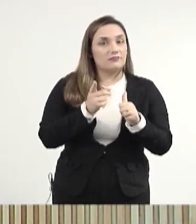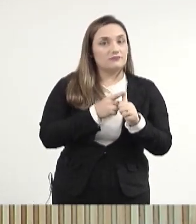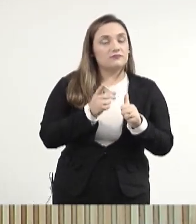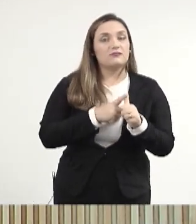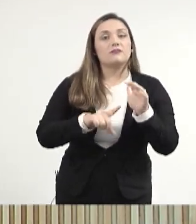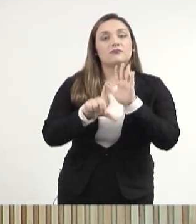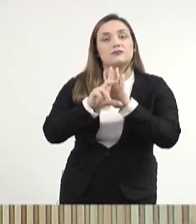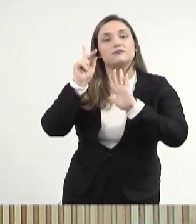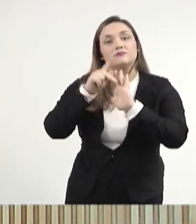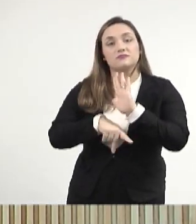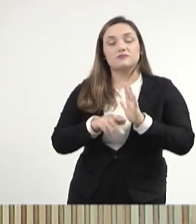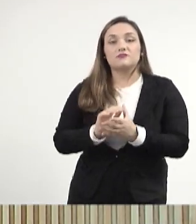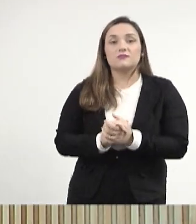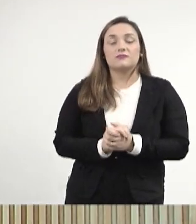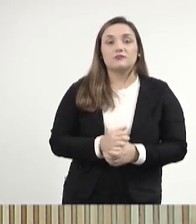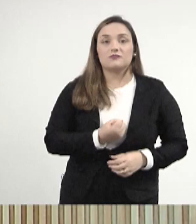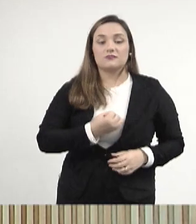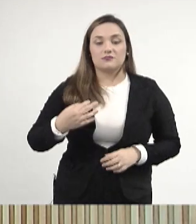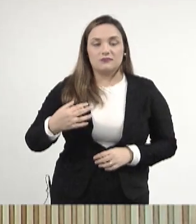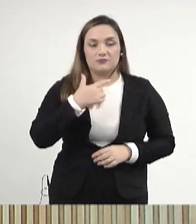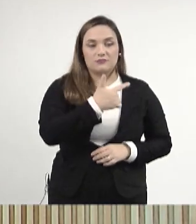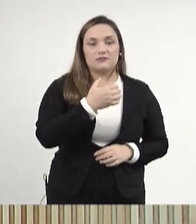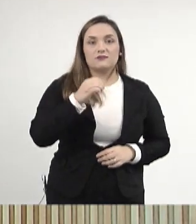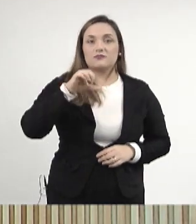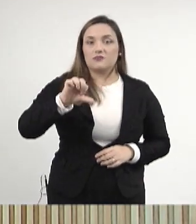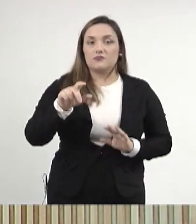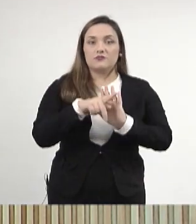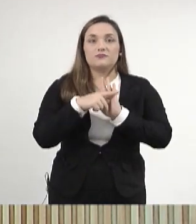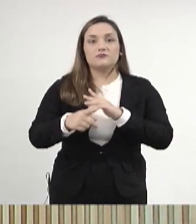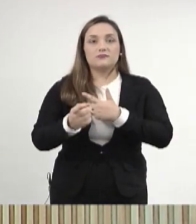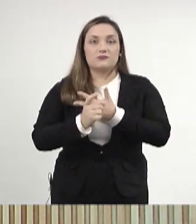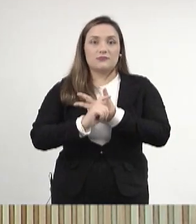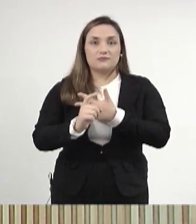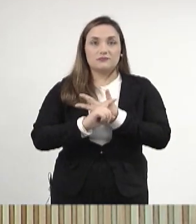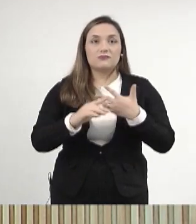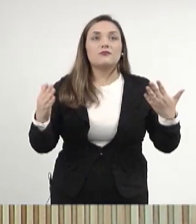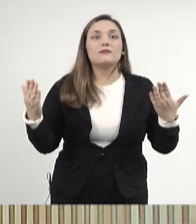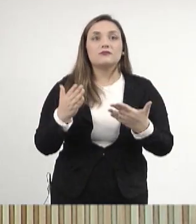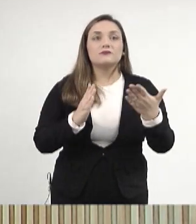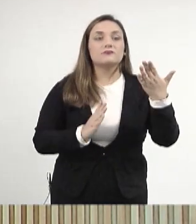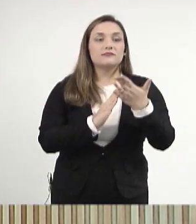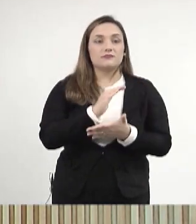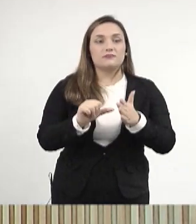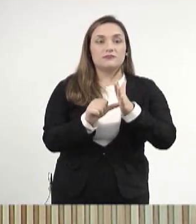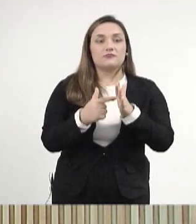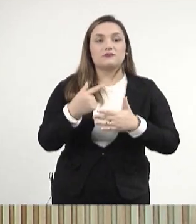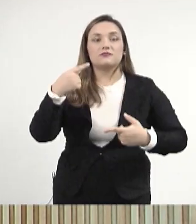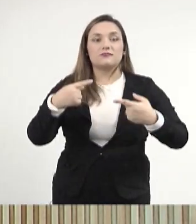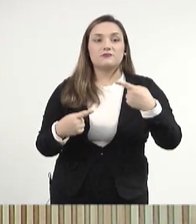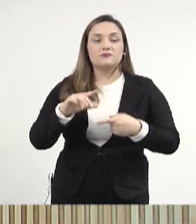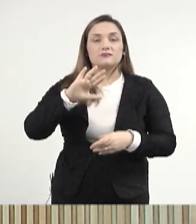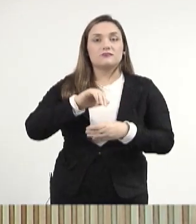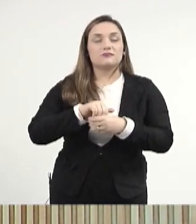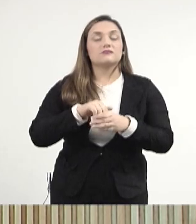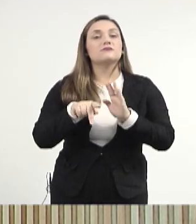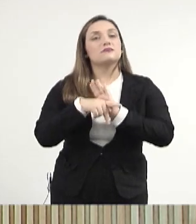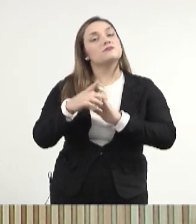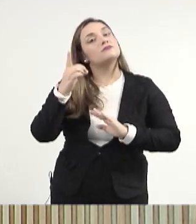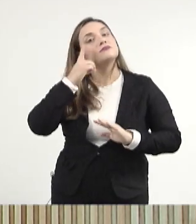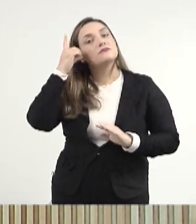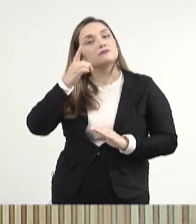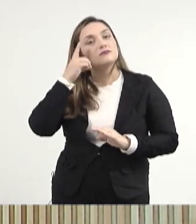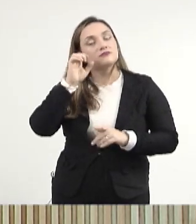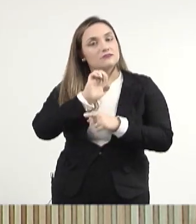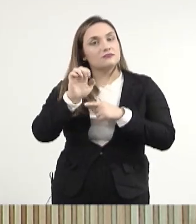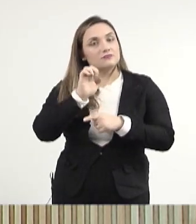sobre o projeto de lei de número 209, encaminhado pelo Poder Executivo, e que hoje foi aprovado em segunda discussão pelos deputados estaduais e que foi